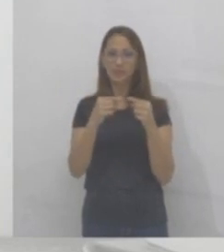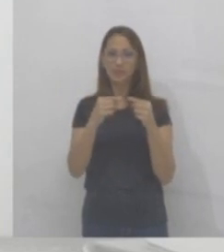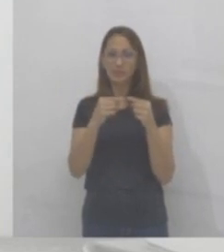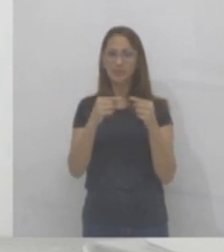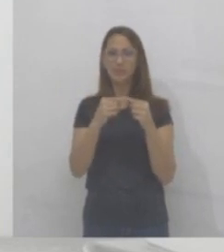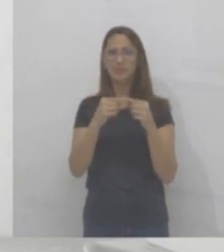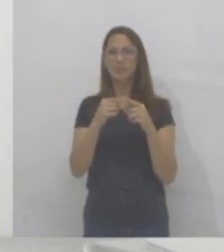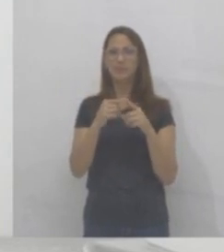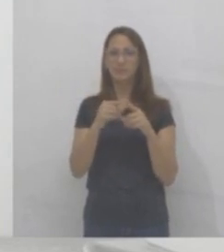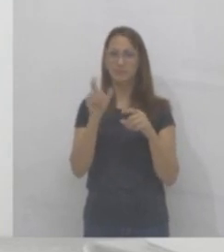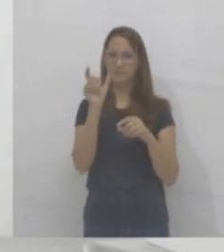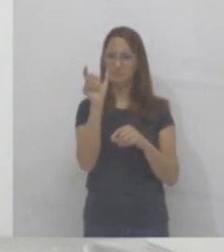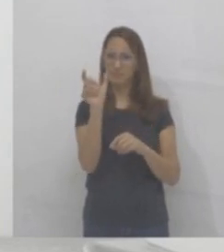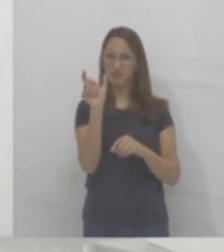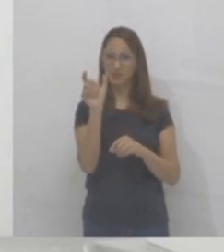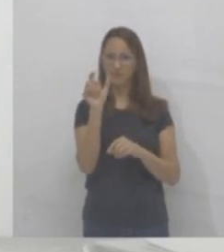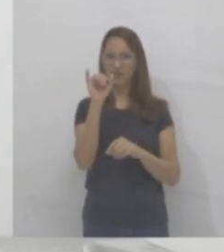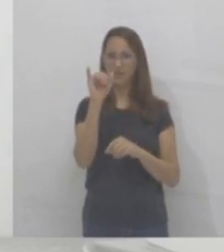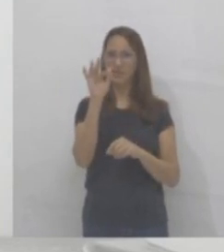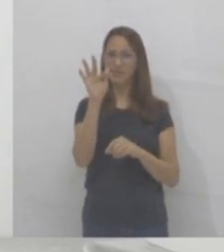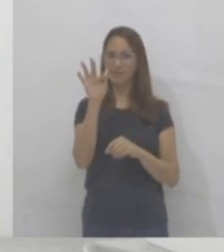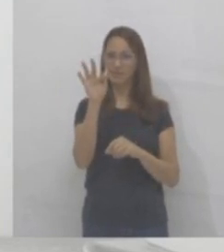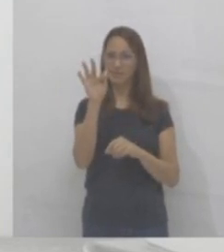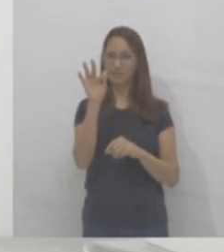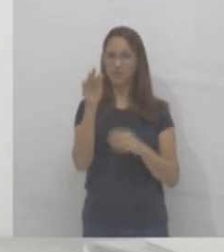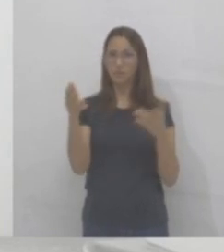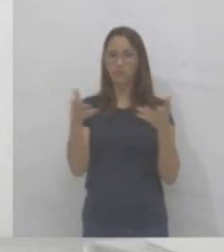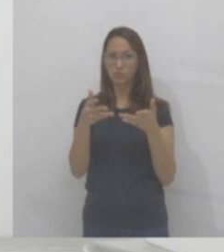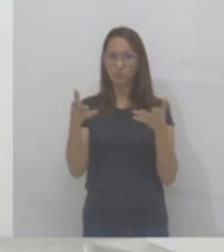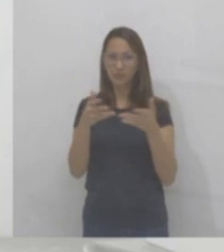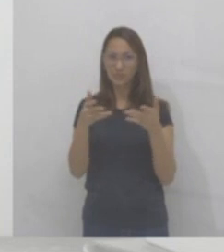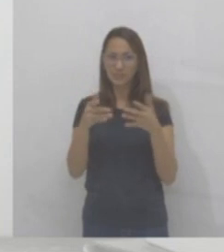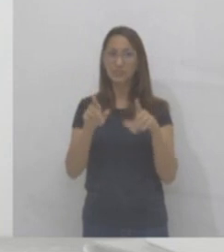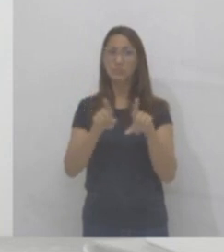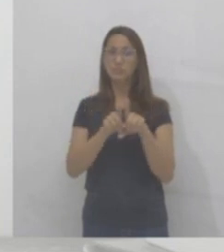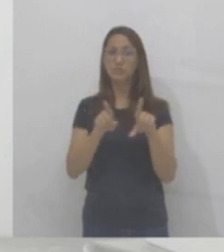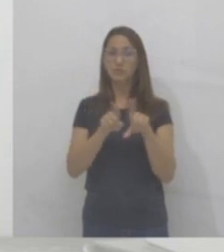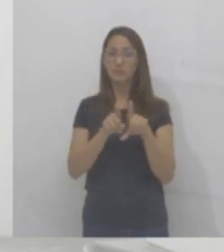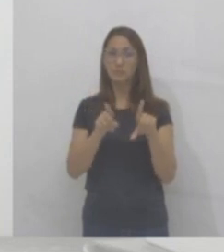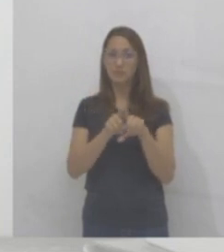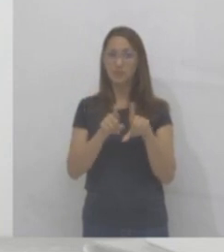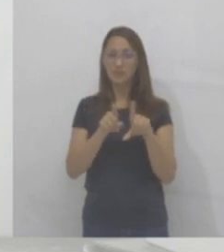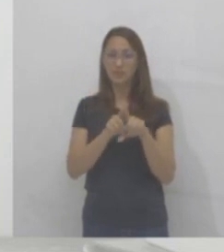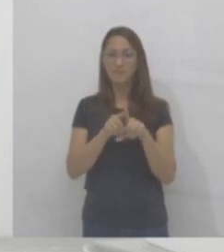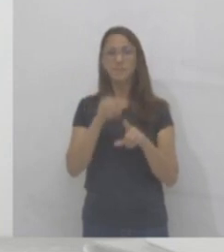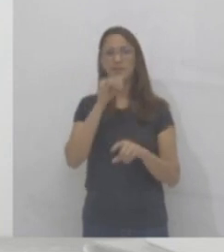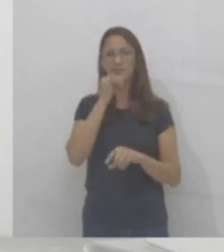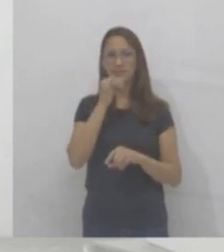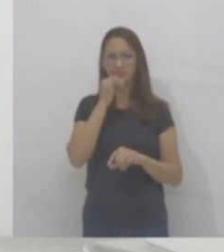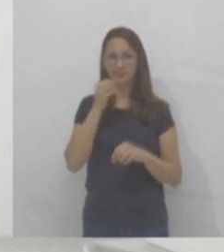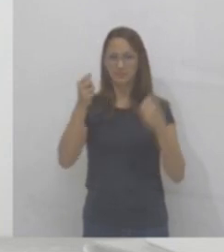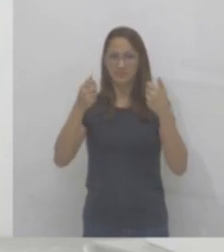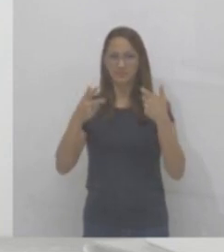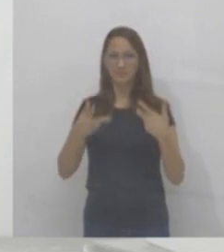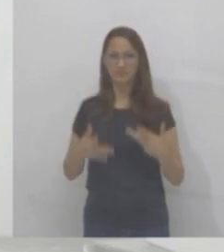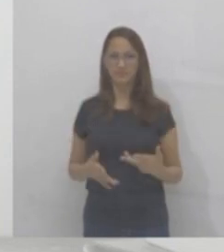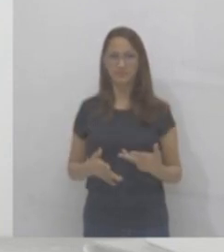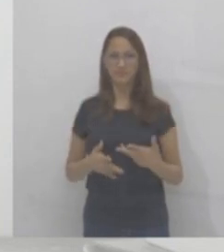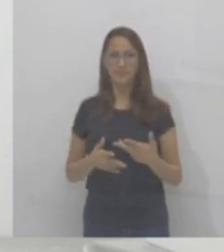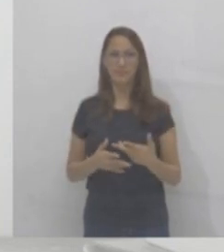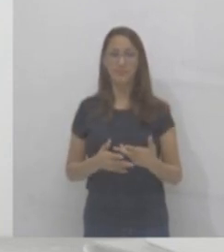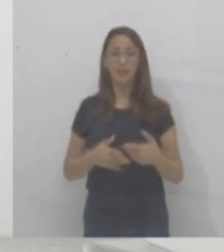dependente if e a forma futura em seu complemento. Então, quer dizer, No presente, eu crio